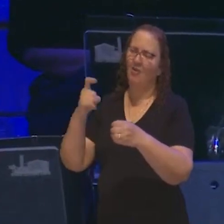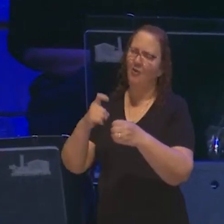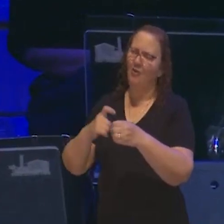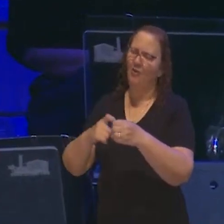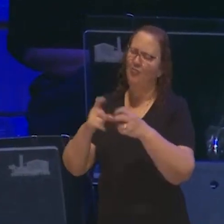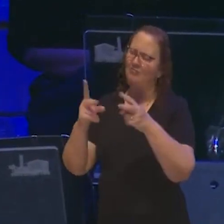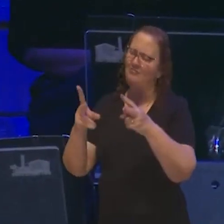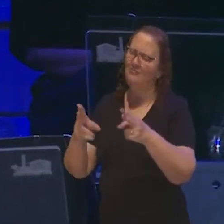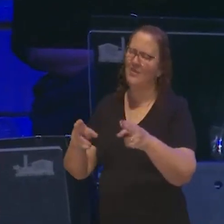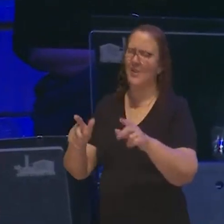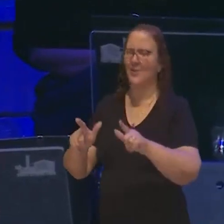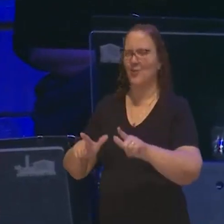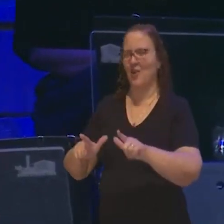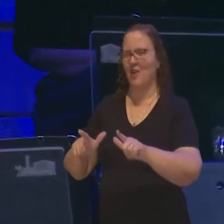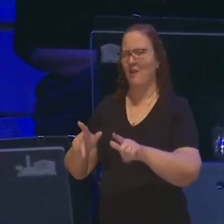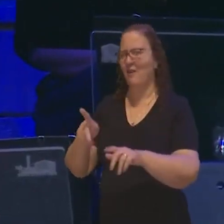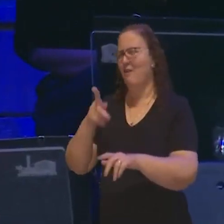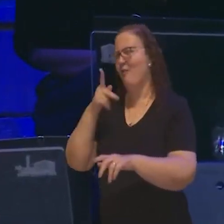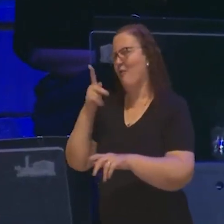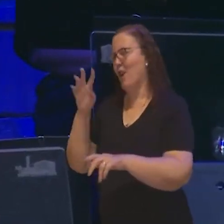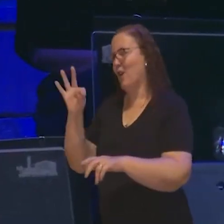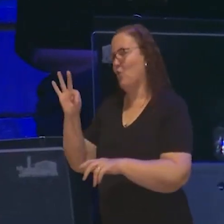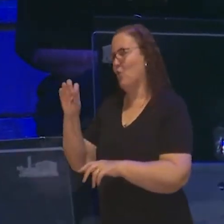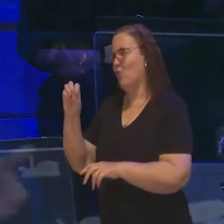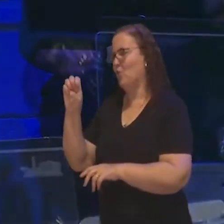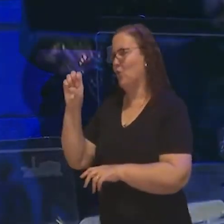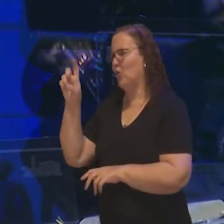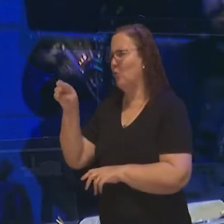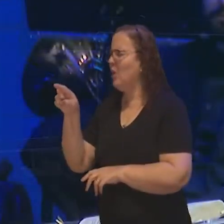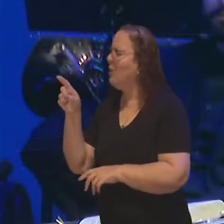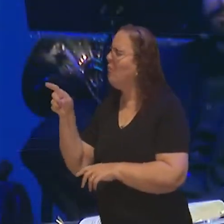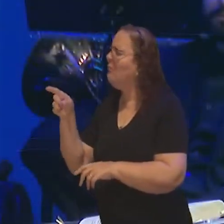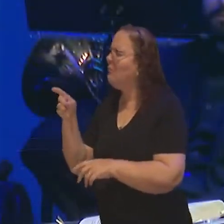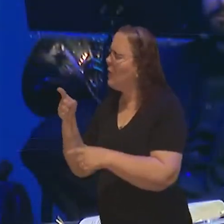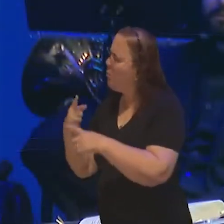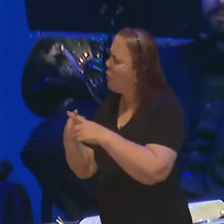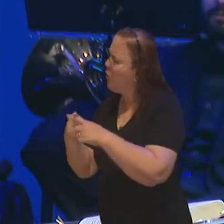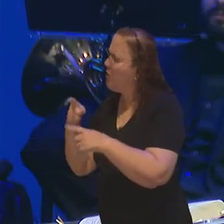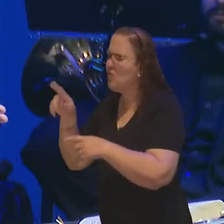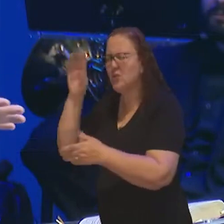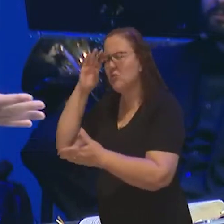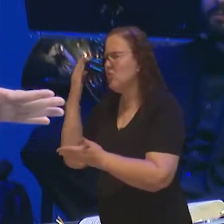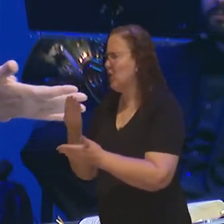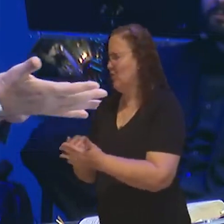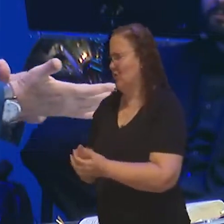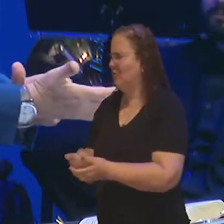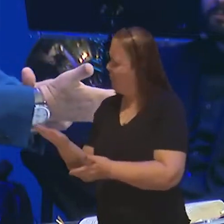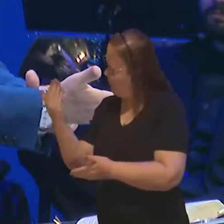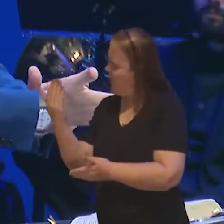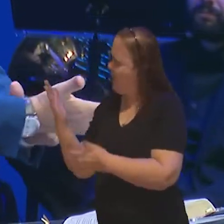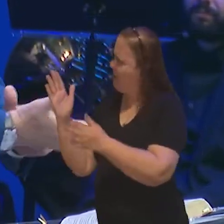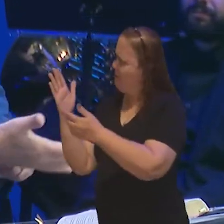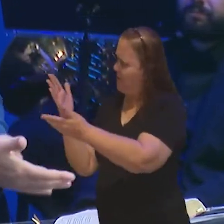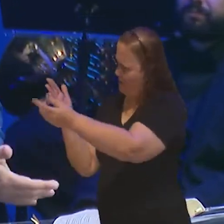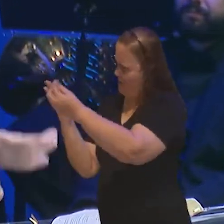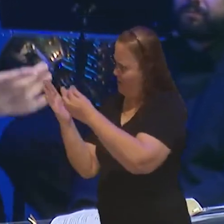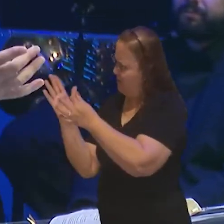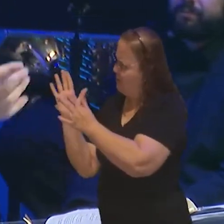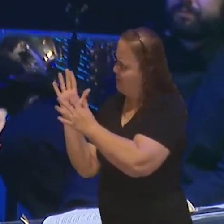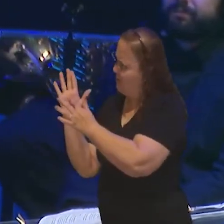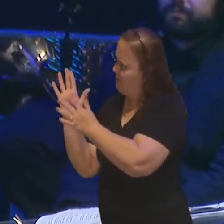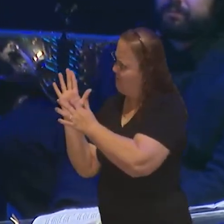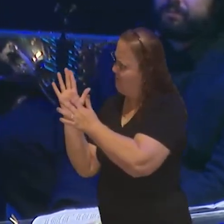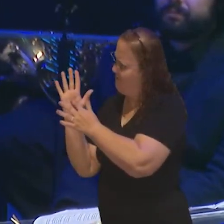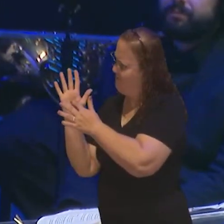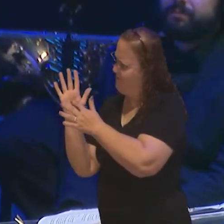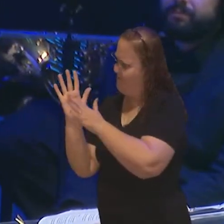com Tomé: vem cá, Tomé, por que você não crê? Coloca aqui a mão, coloca aqui o teu dedo. E diz aqui